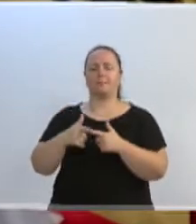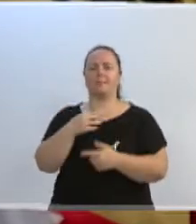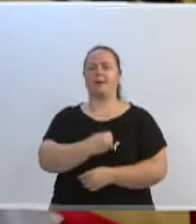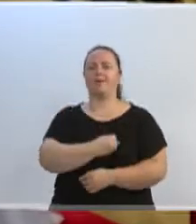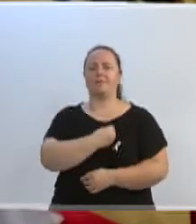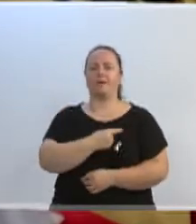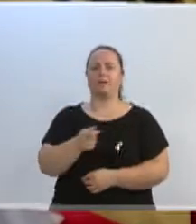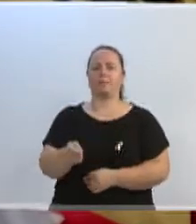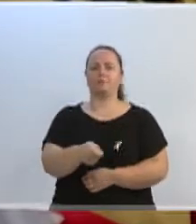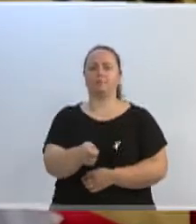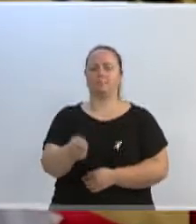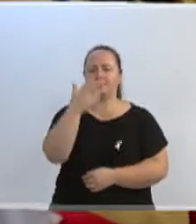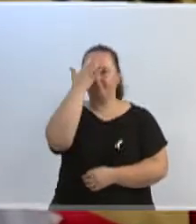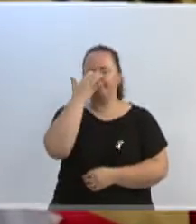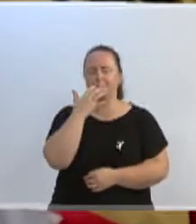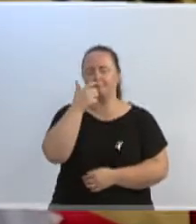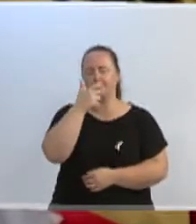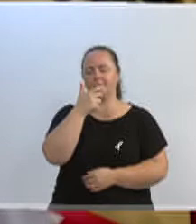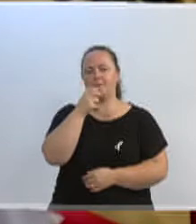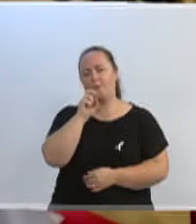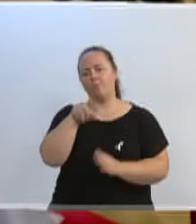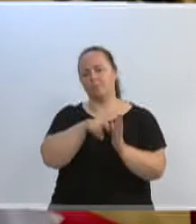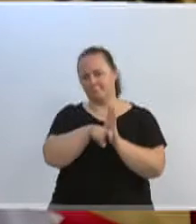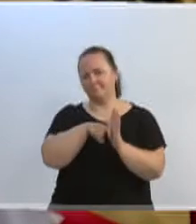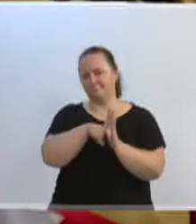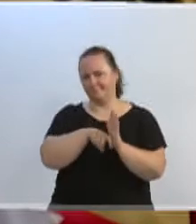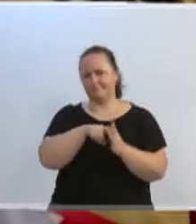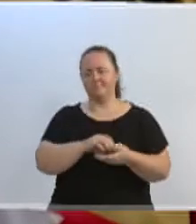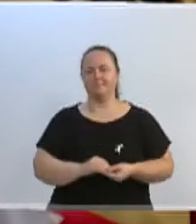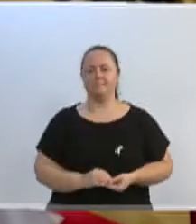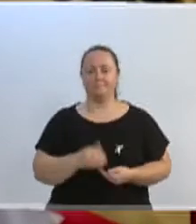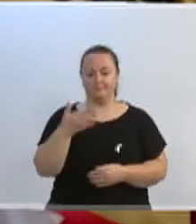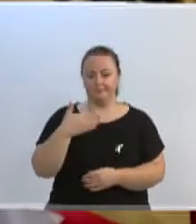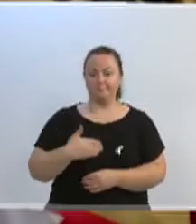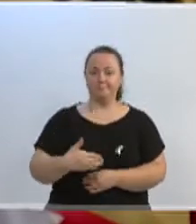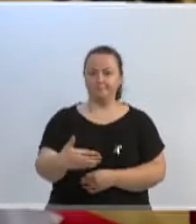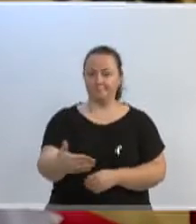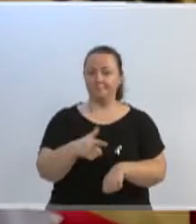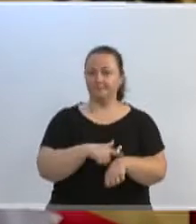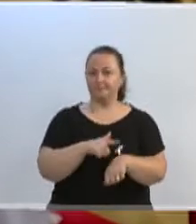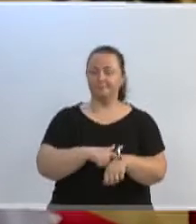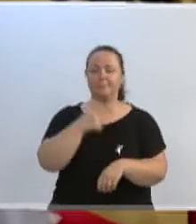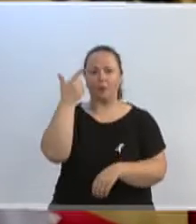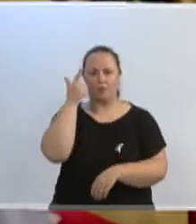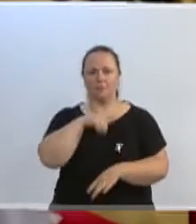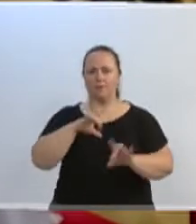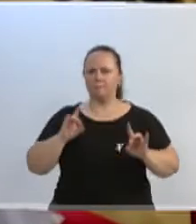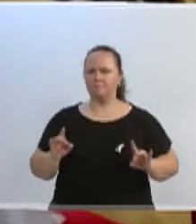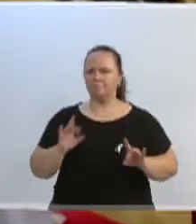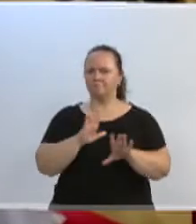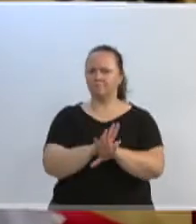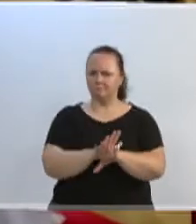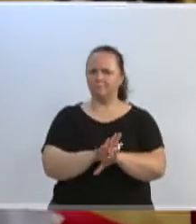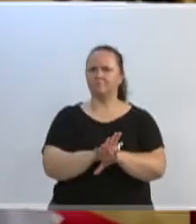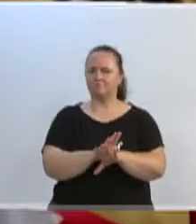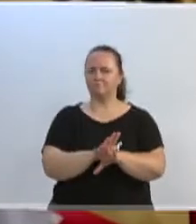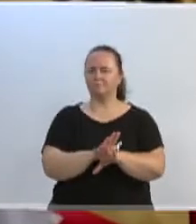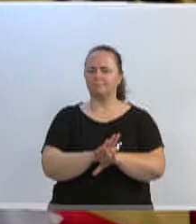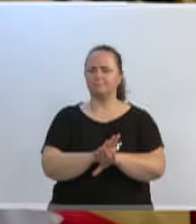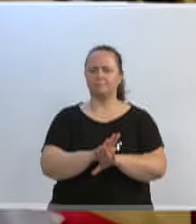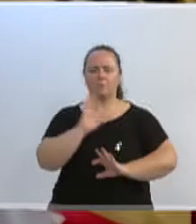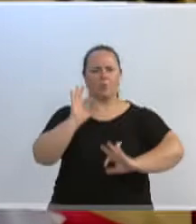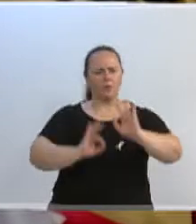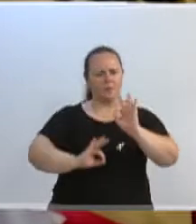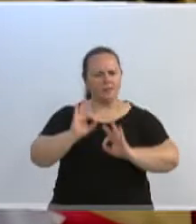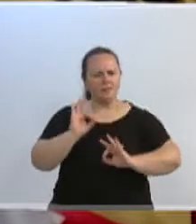de muitas pessoas. A partir do momento que nós conseguirmos aqui preparar mais as pessoas, os profissionais